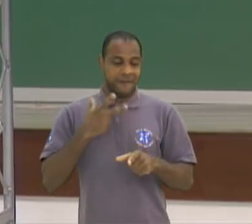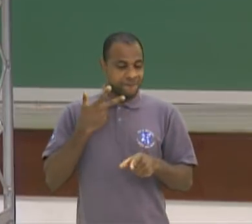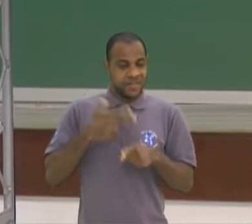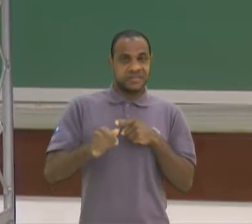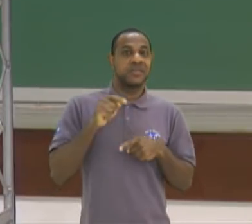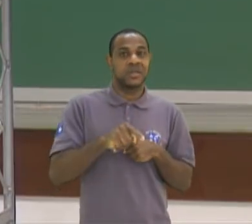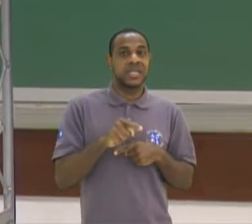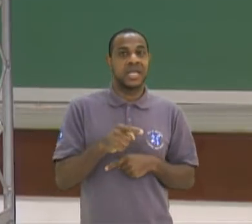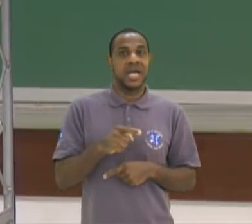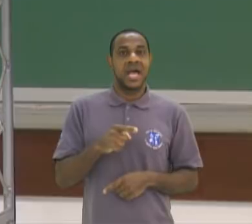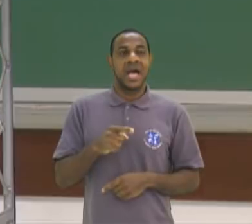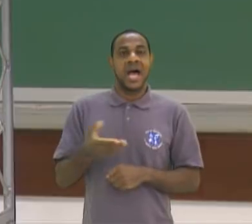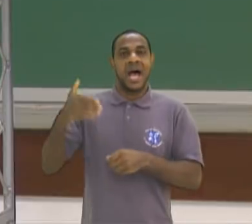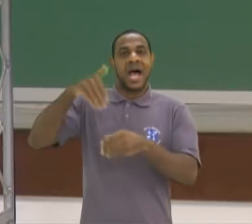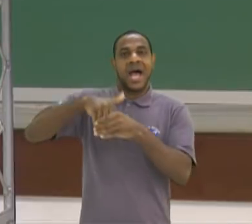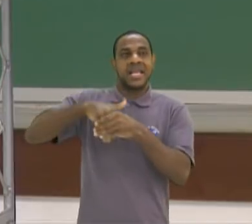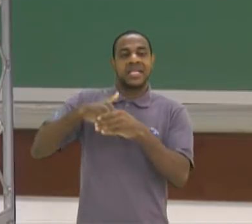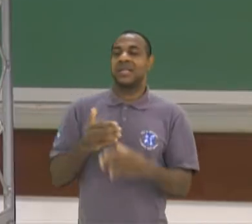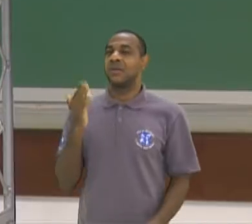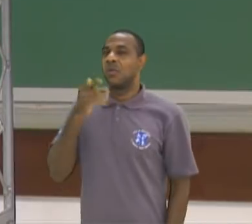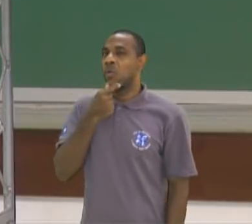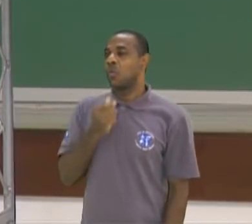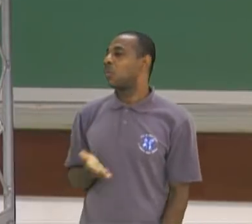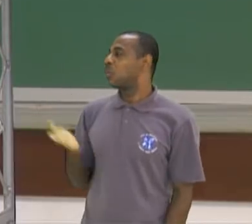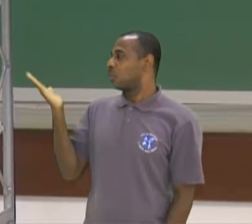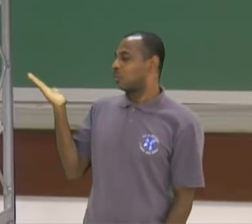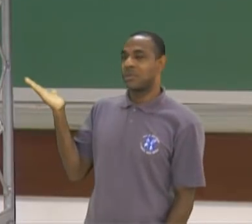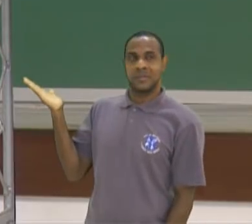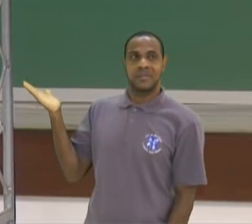eleição. E essa coligação, liderada pelo